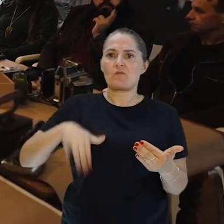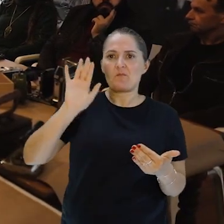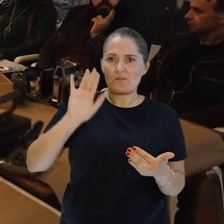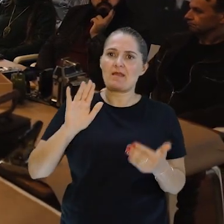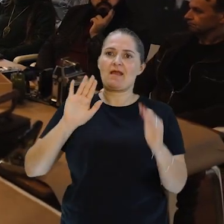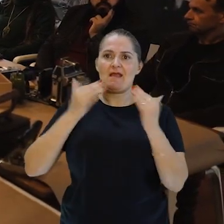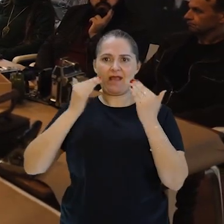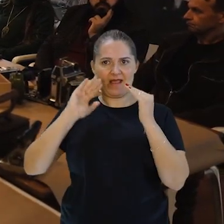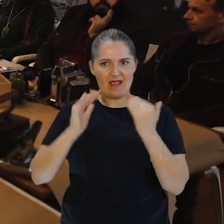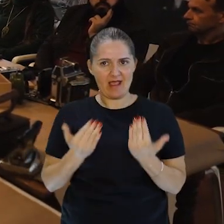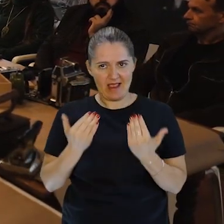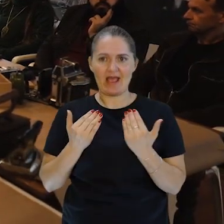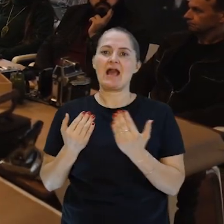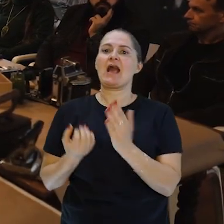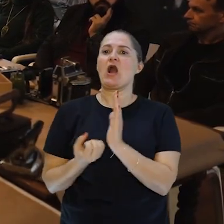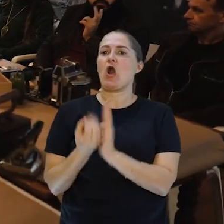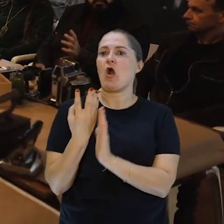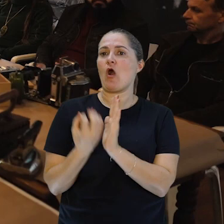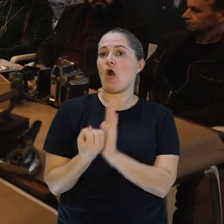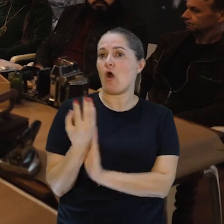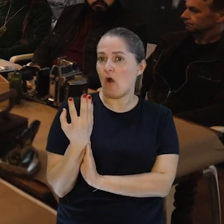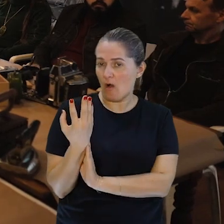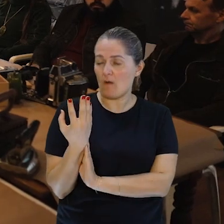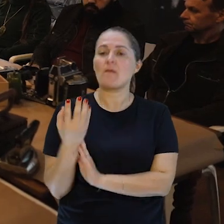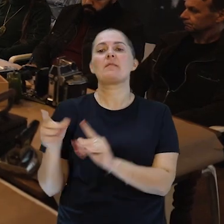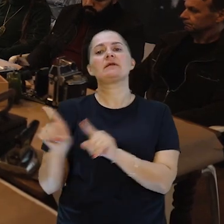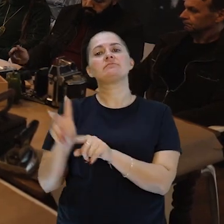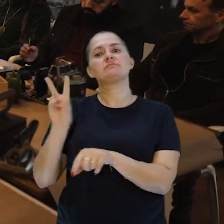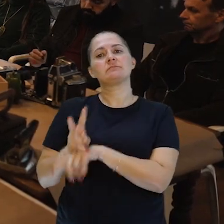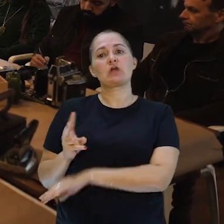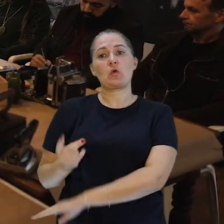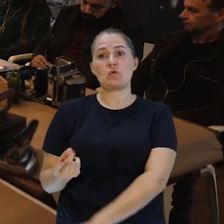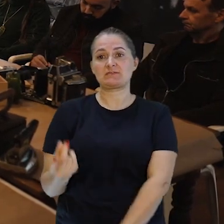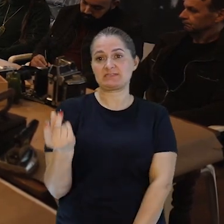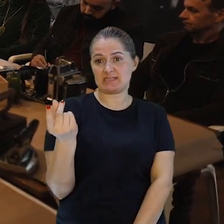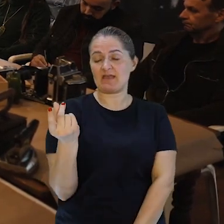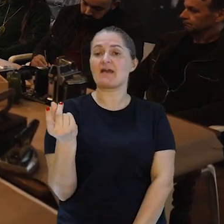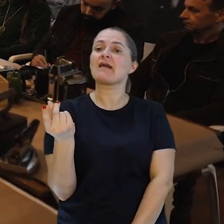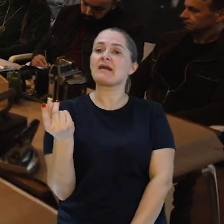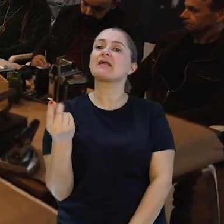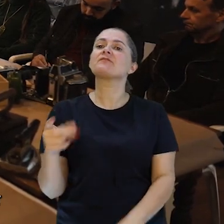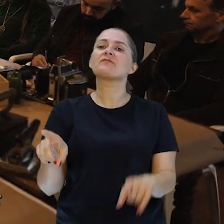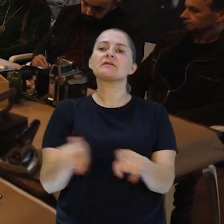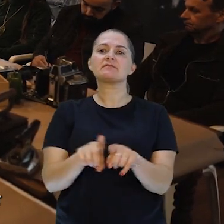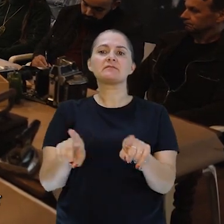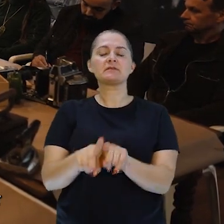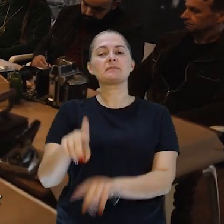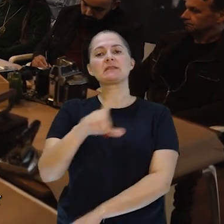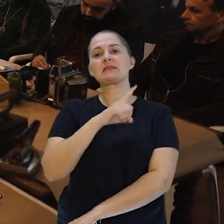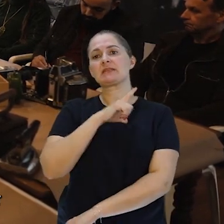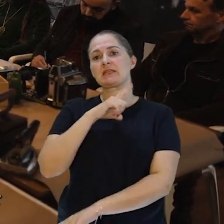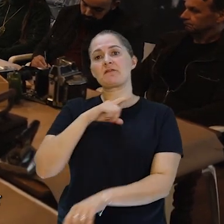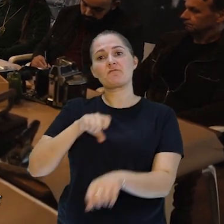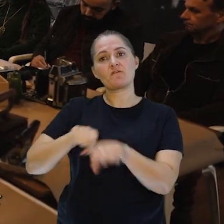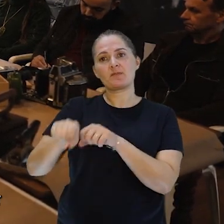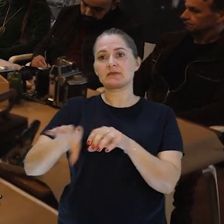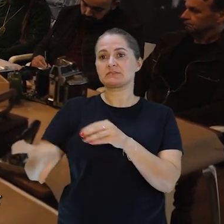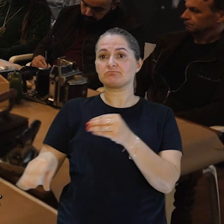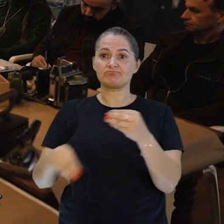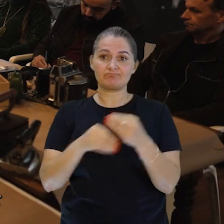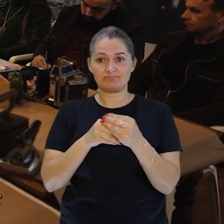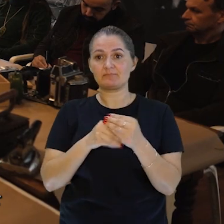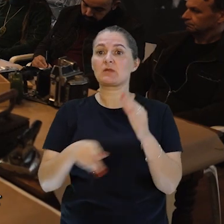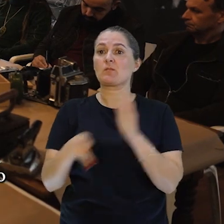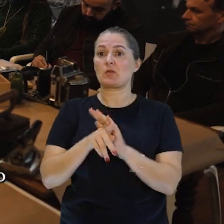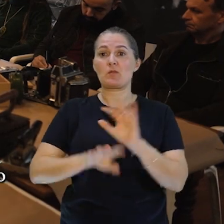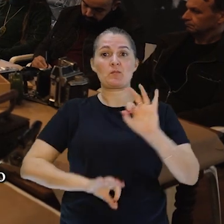para análise de obras e conservação. Também tem